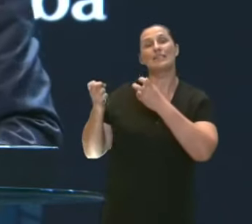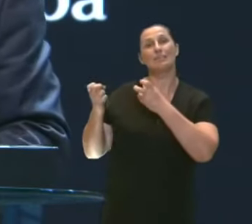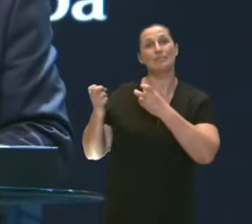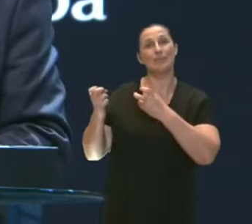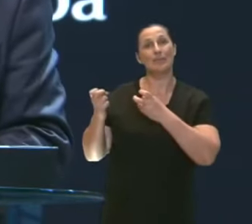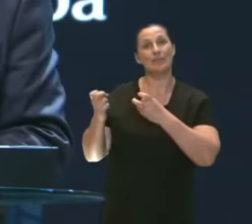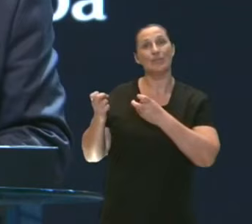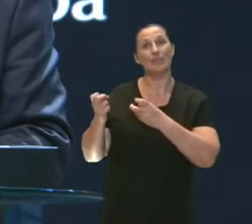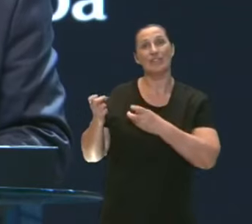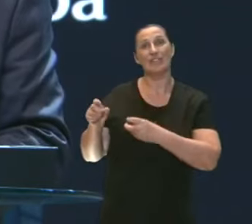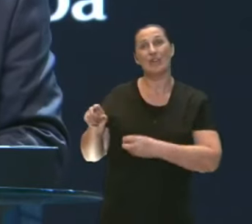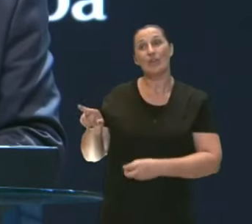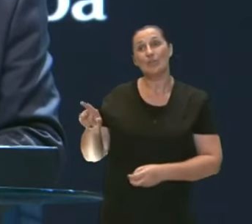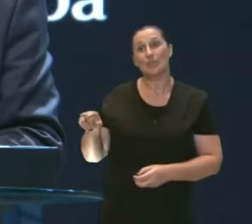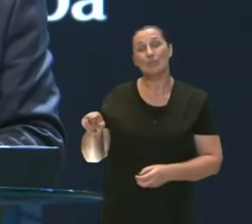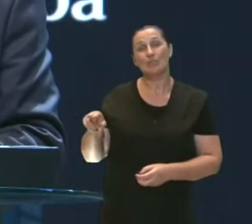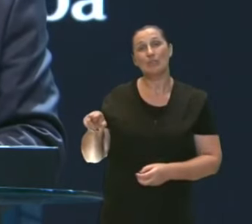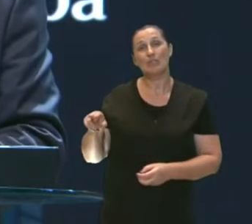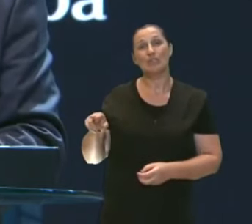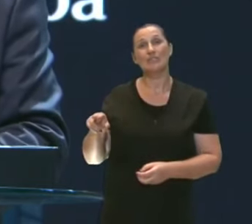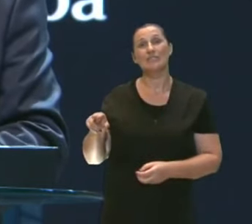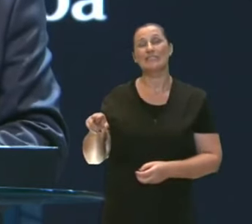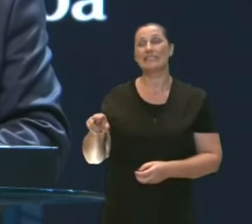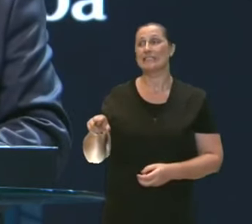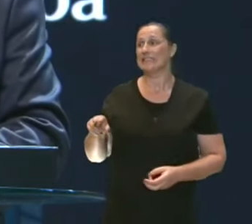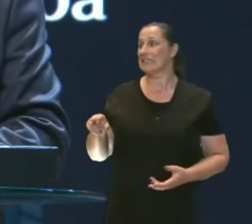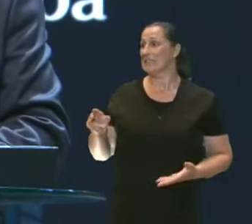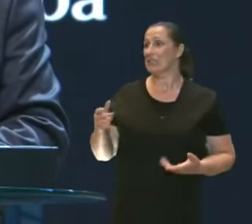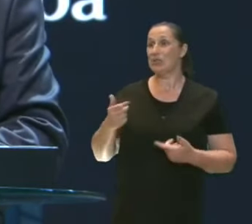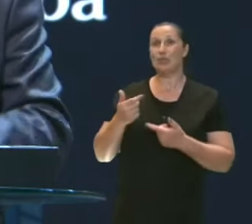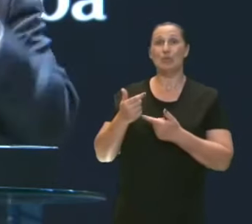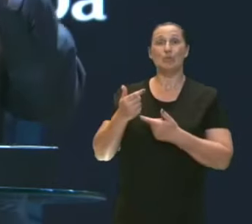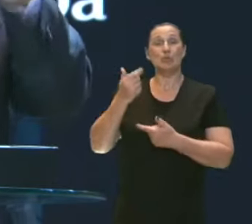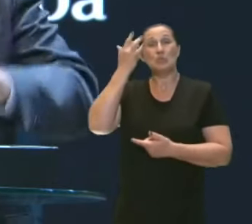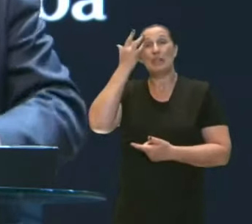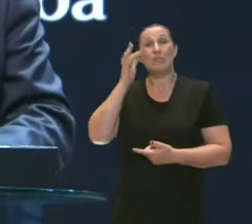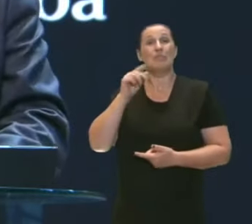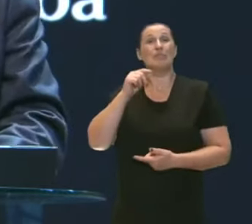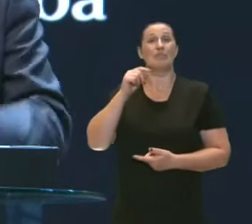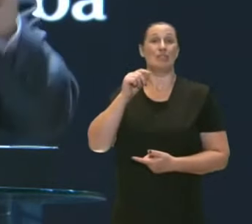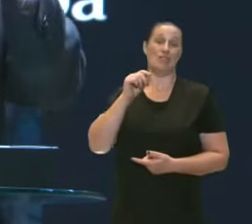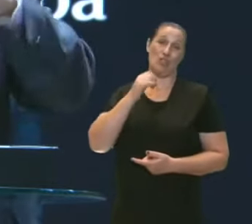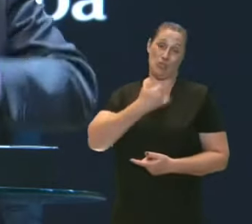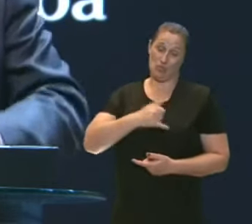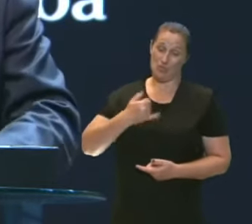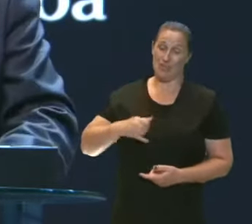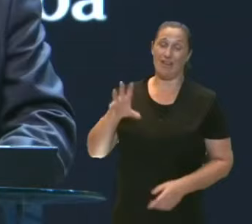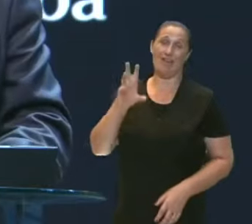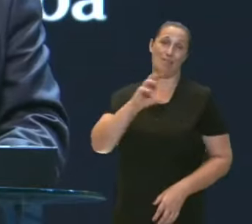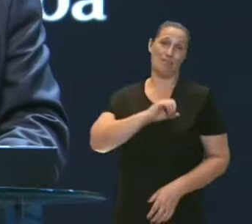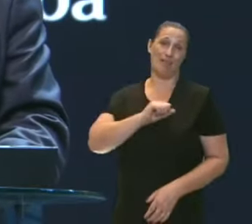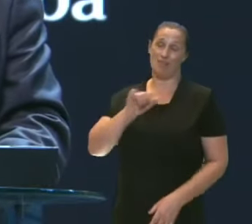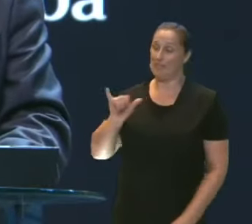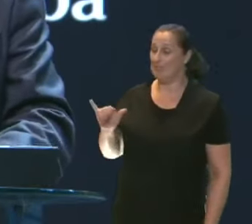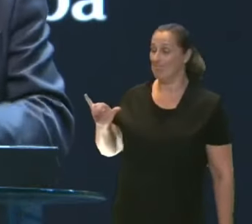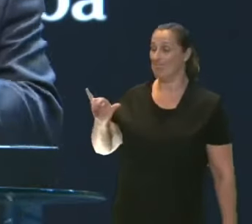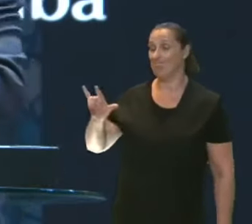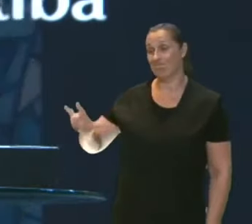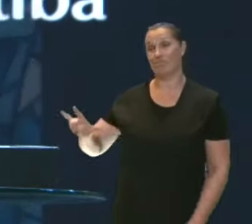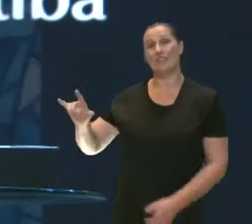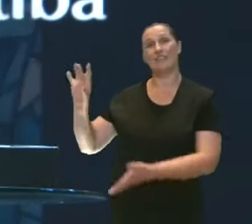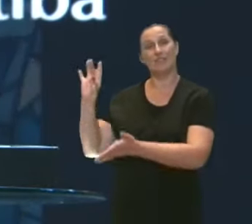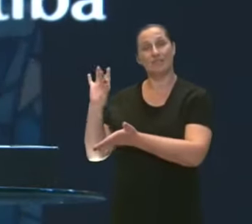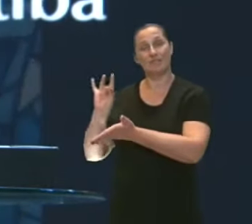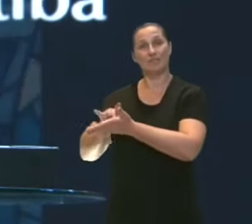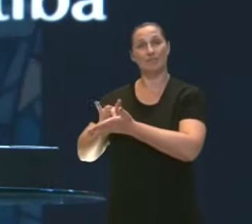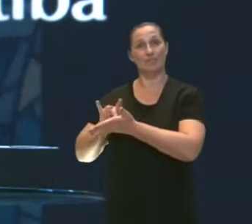por eles. O medo do ódio e do rancor era maior do que a certeza do amor. Quando